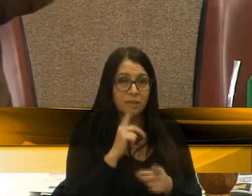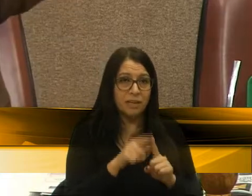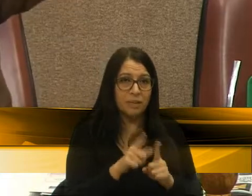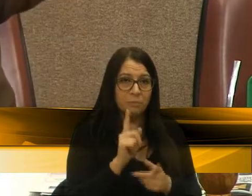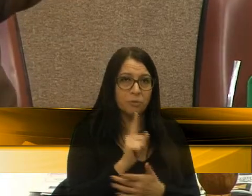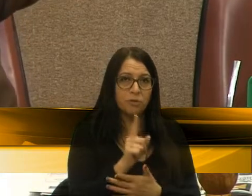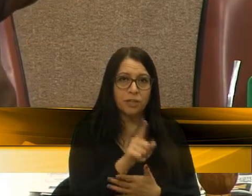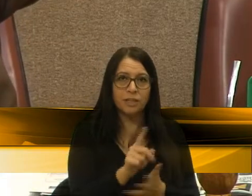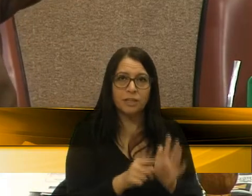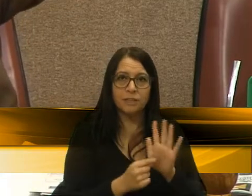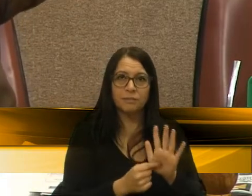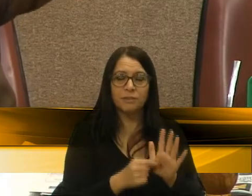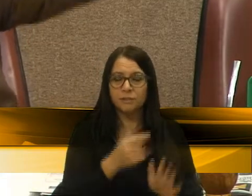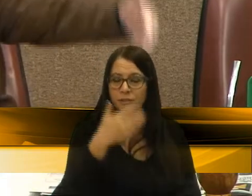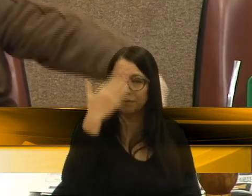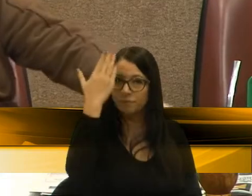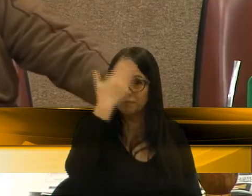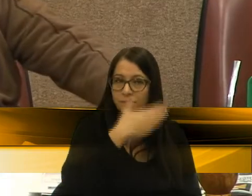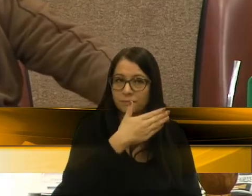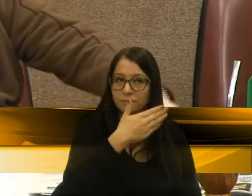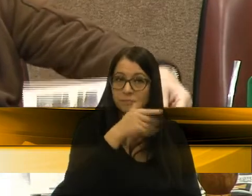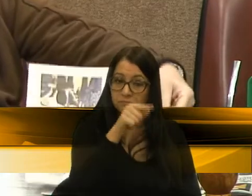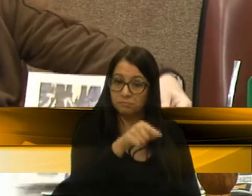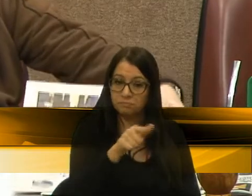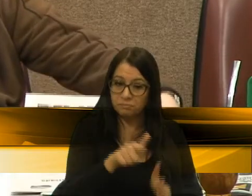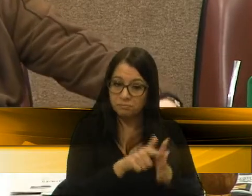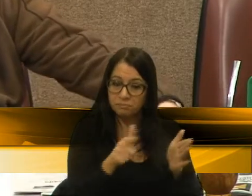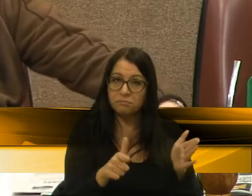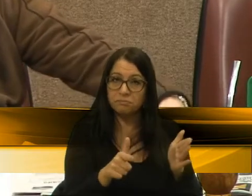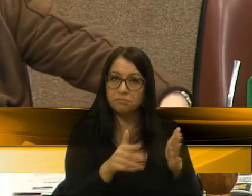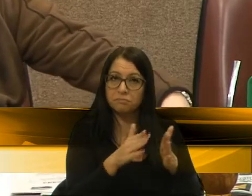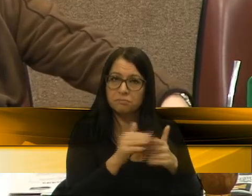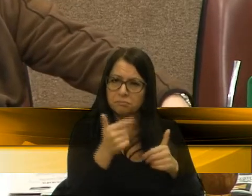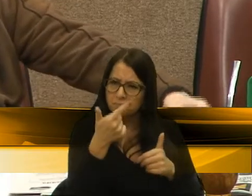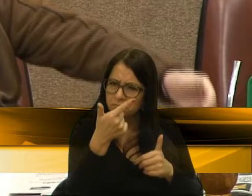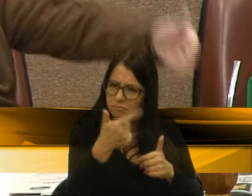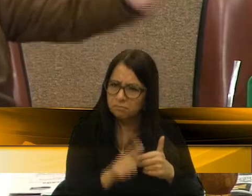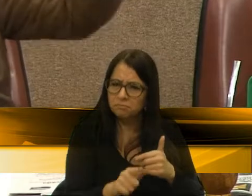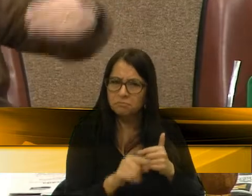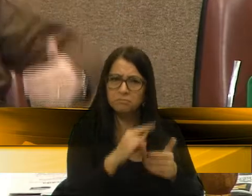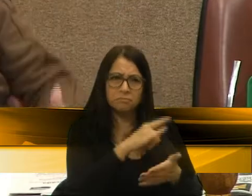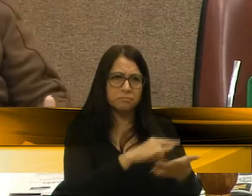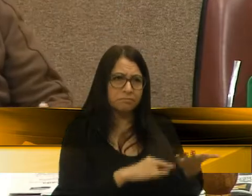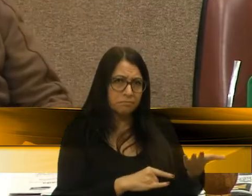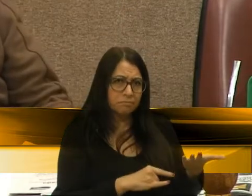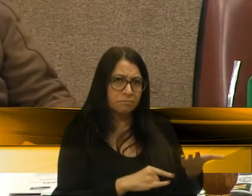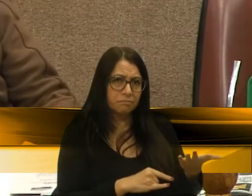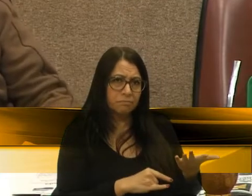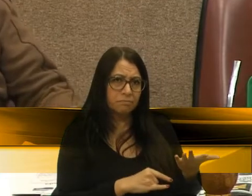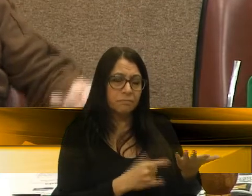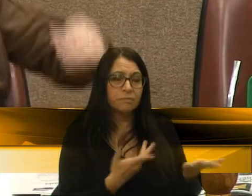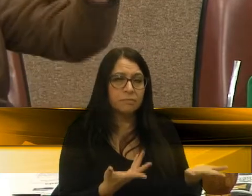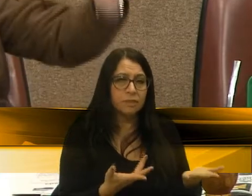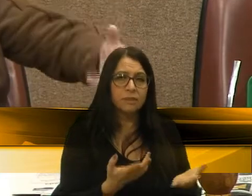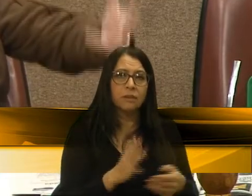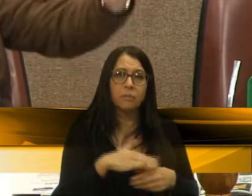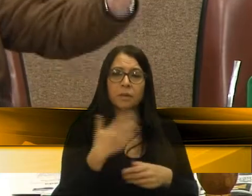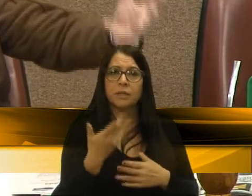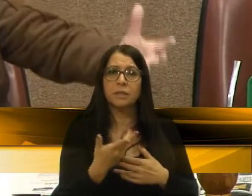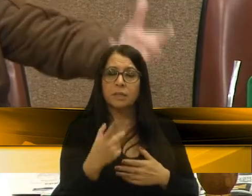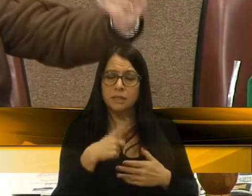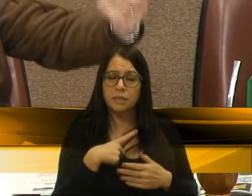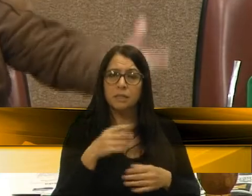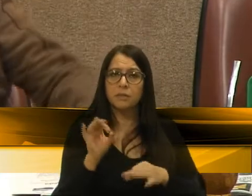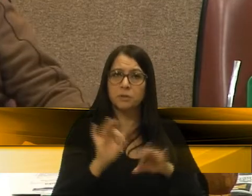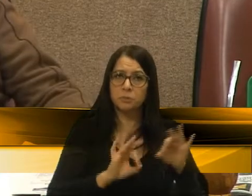Ali está a prova. E vem ao jornal e pede de novo o documento. E vou mais além. Existe um